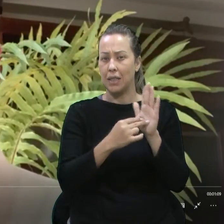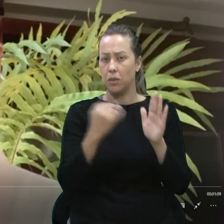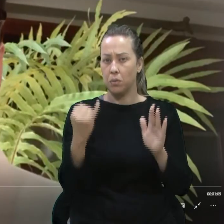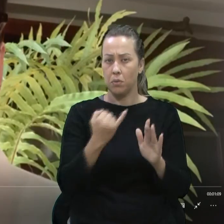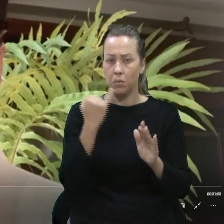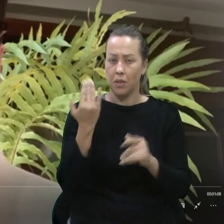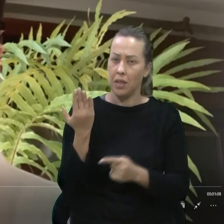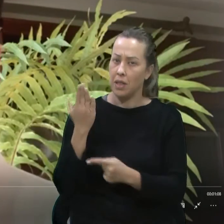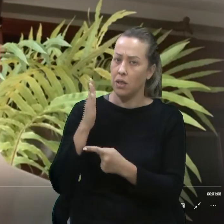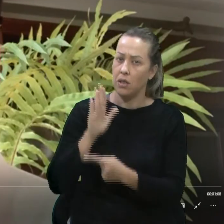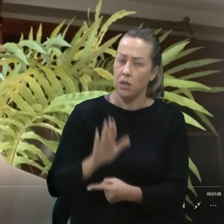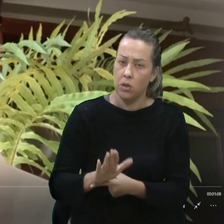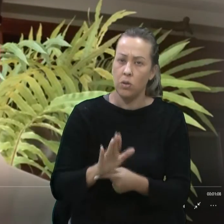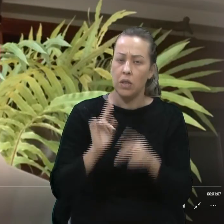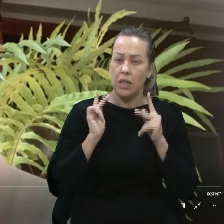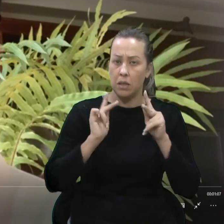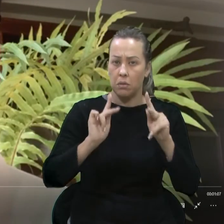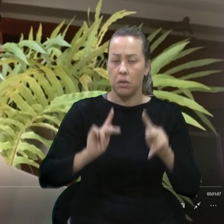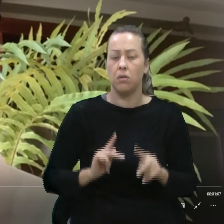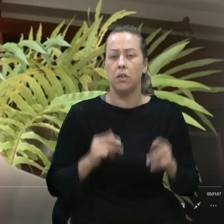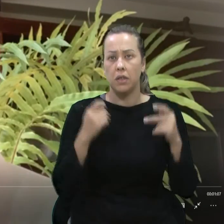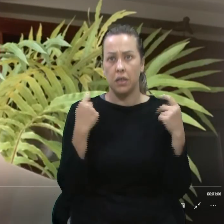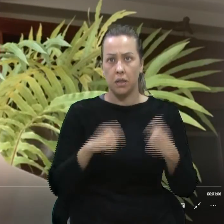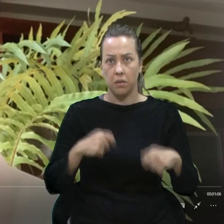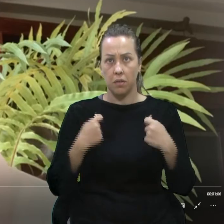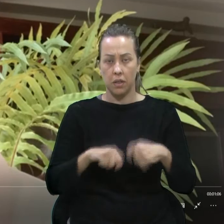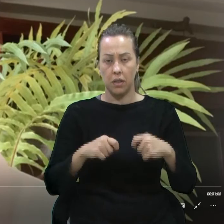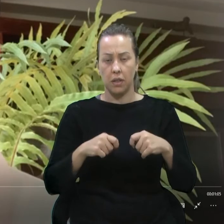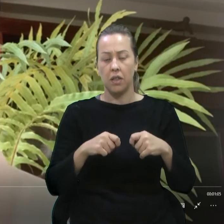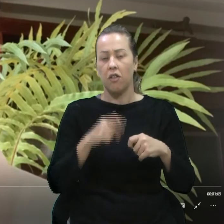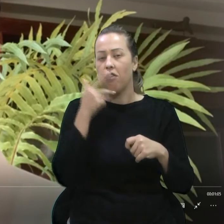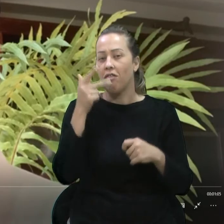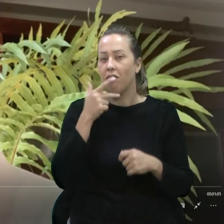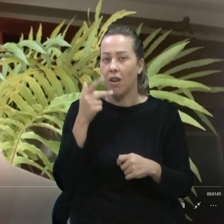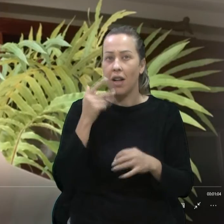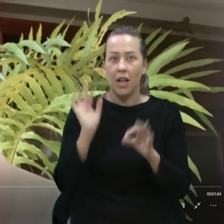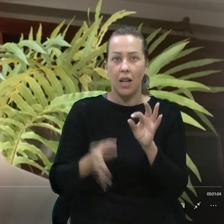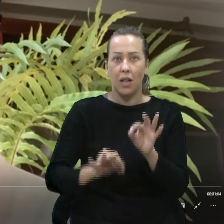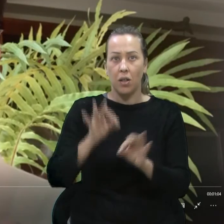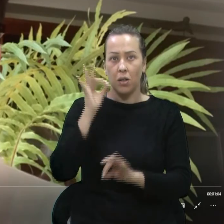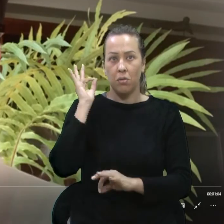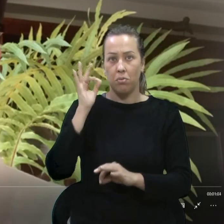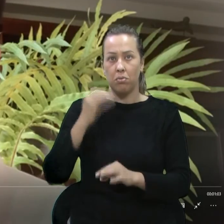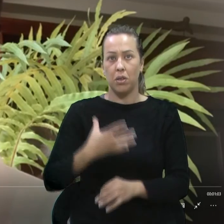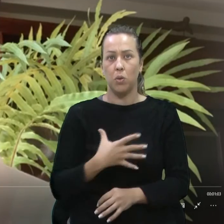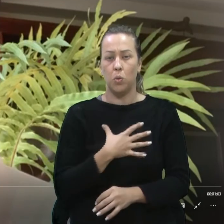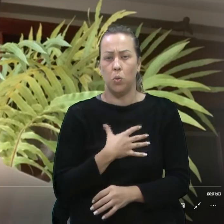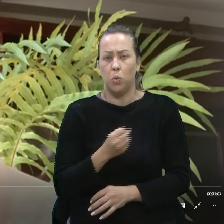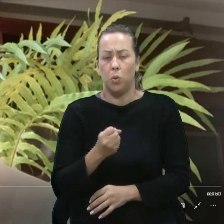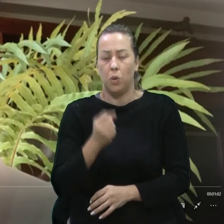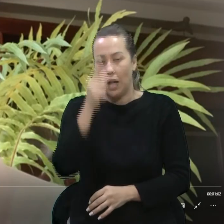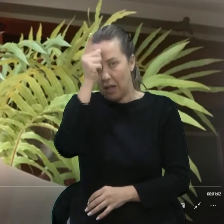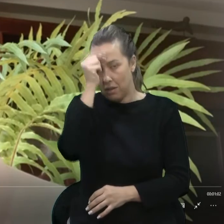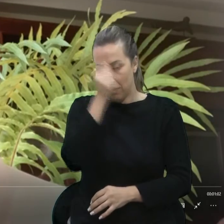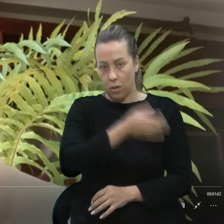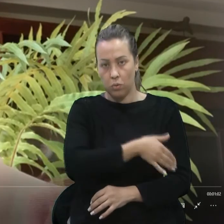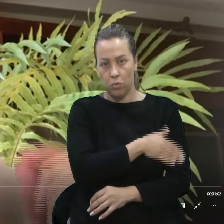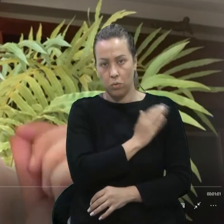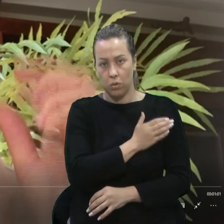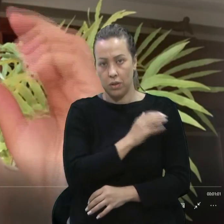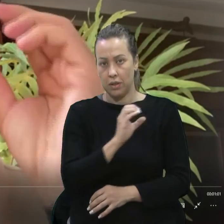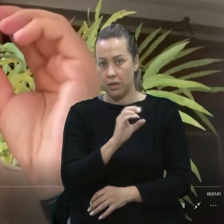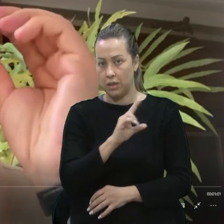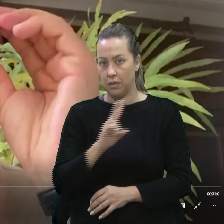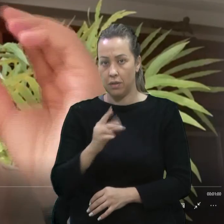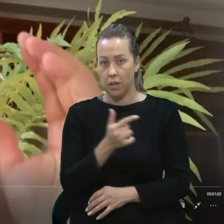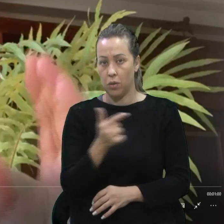que ajuda as pessoas que precisam desabafar a descomprimir o peito e aliviar o coração. O CVV não tem